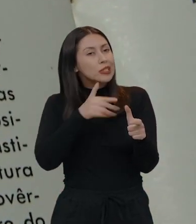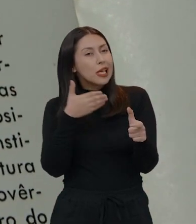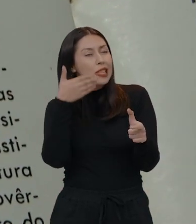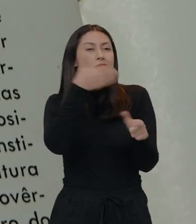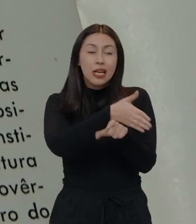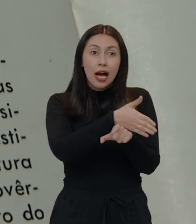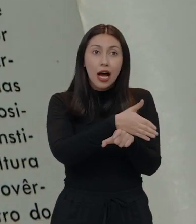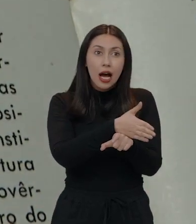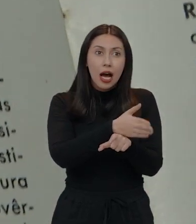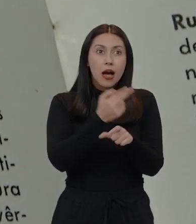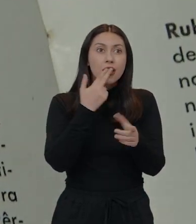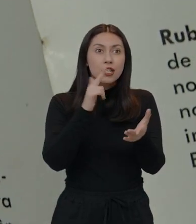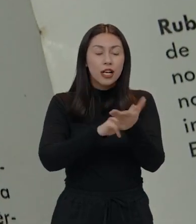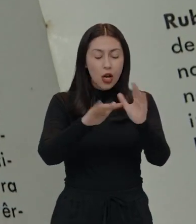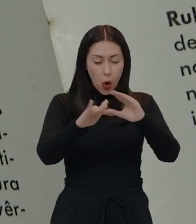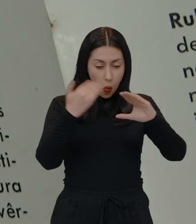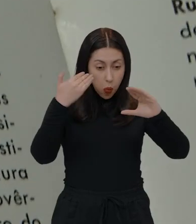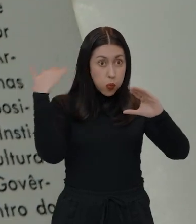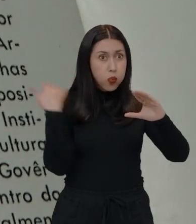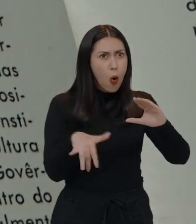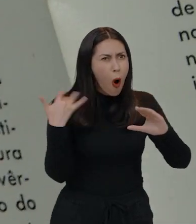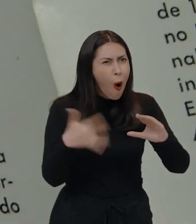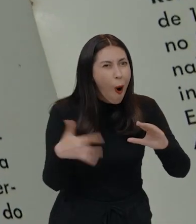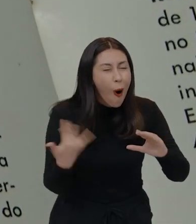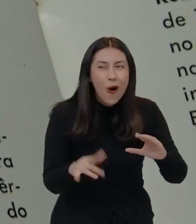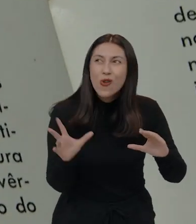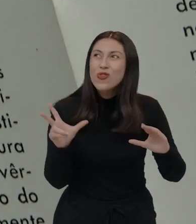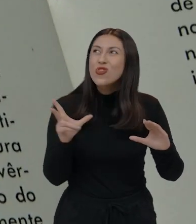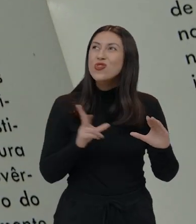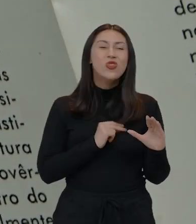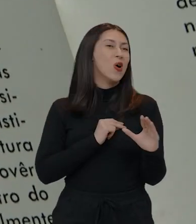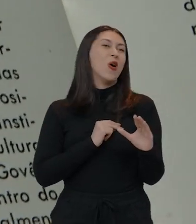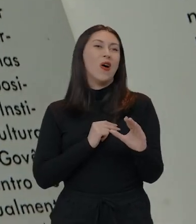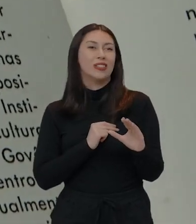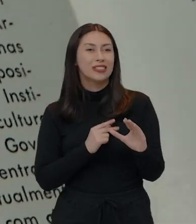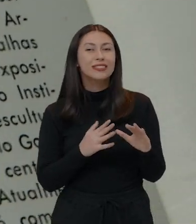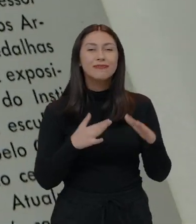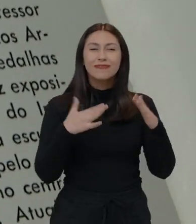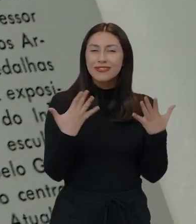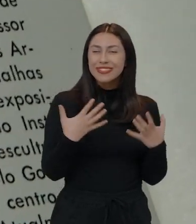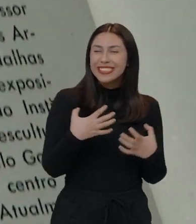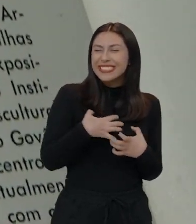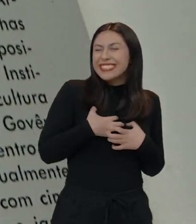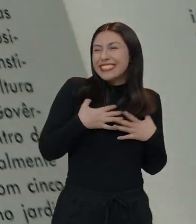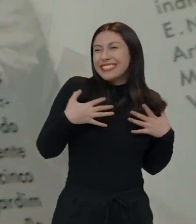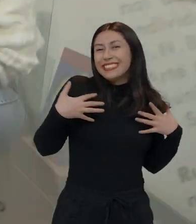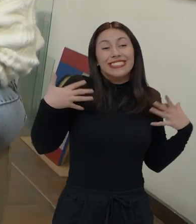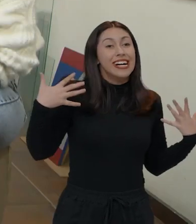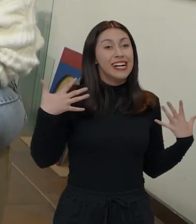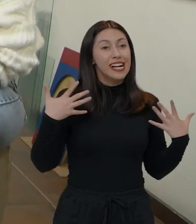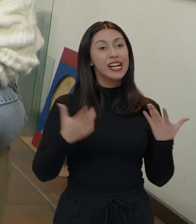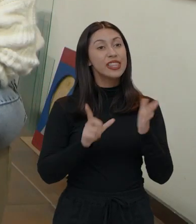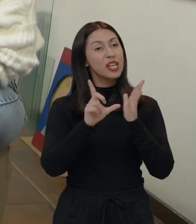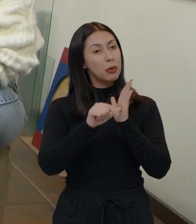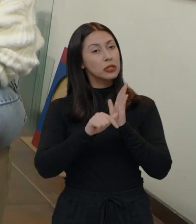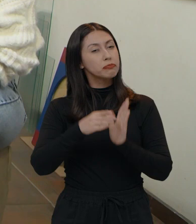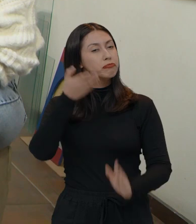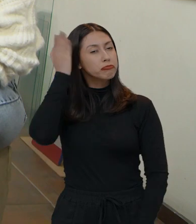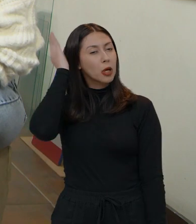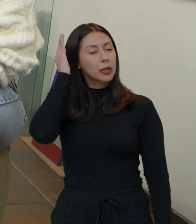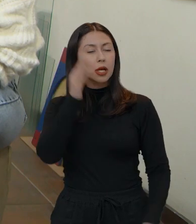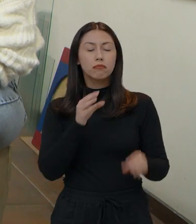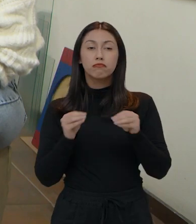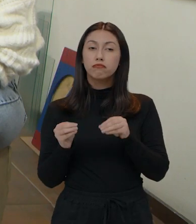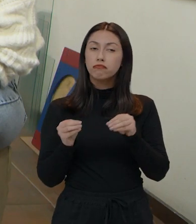Recebi a cartinha, falei, nossa, aquele foi uma loucura. Falei, meu Deus, aí aquele incentivo. Aí saí de Taubaté, eu e meu